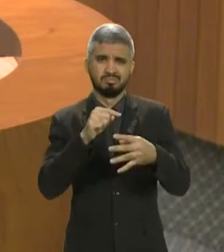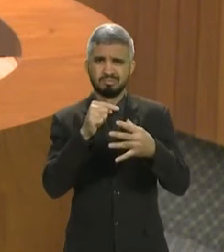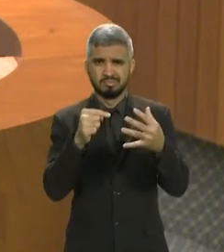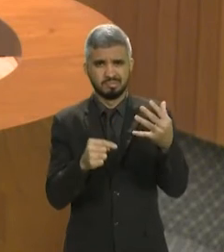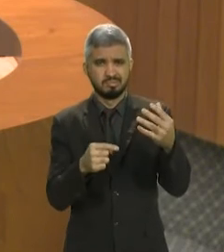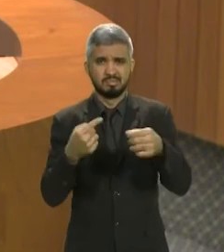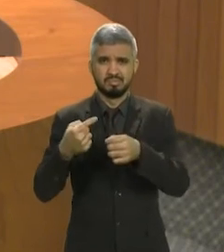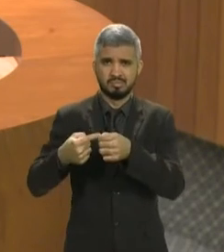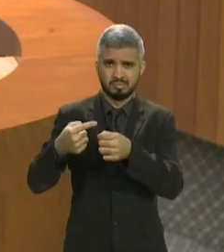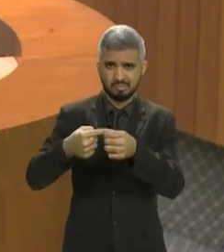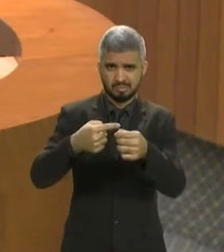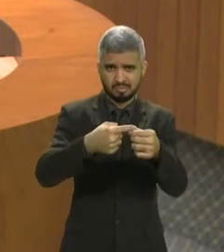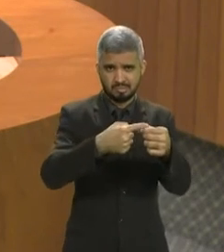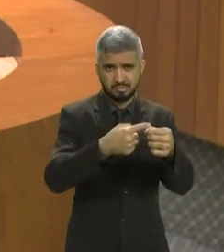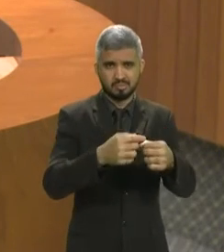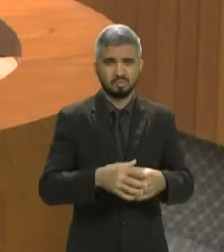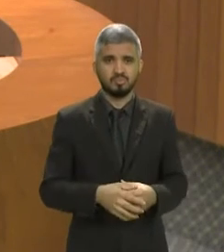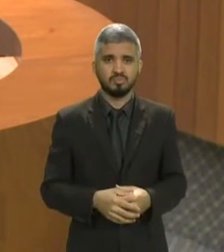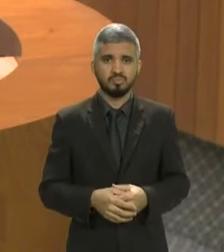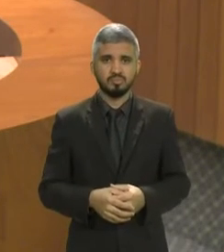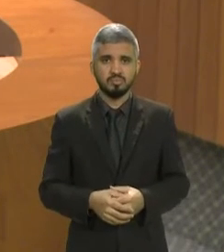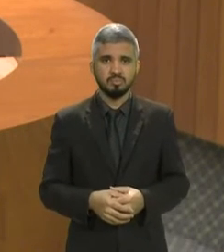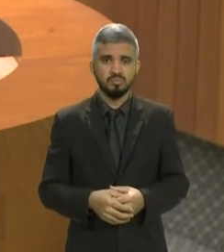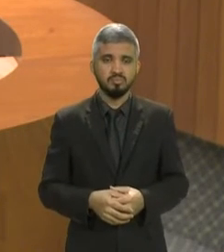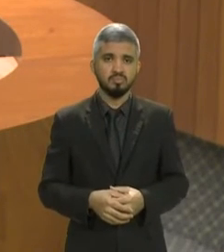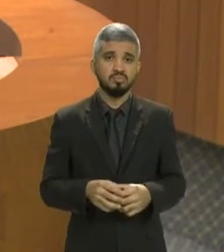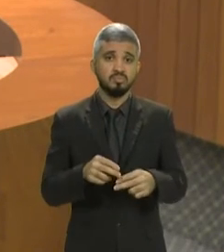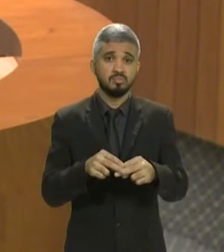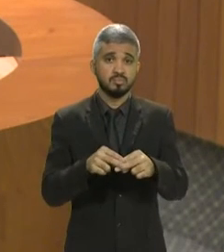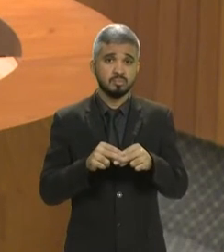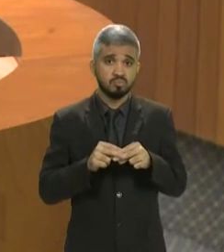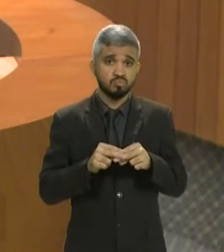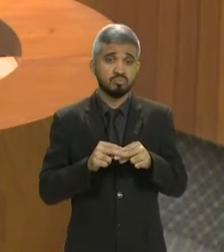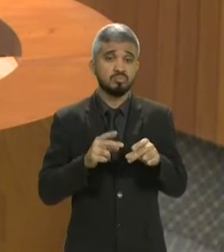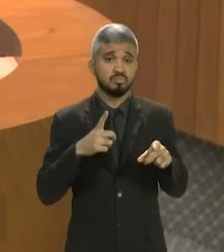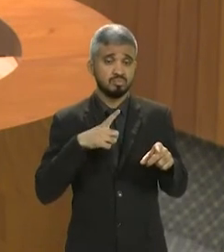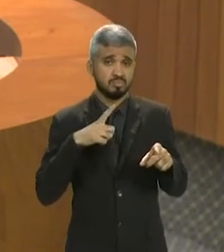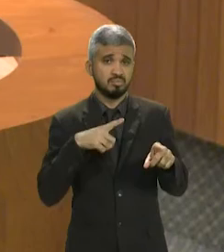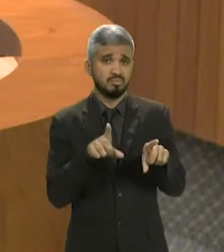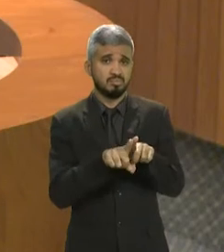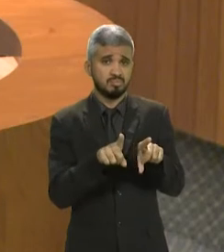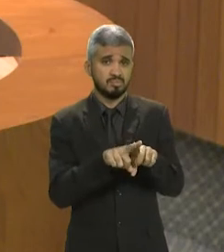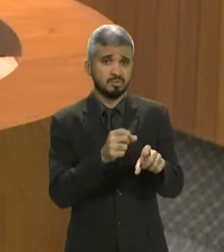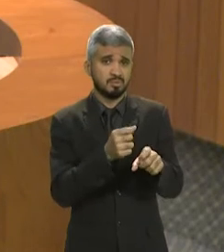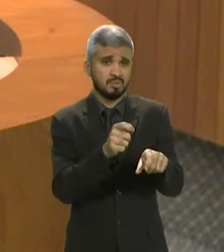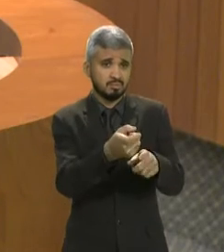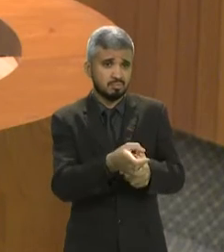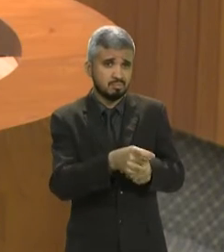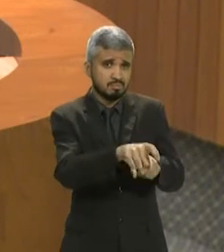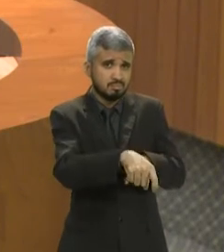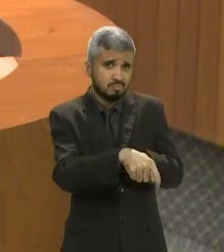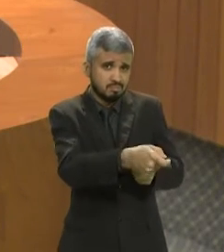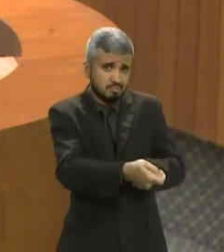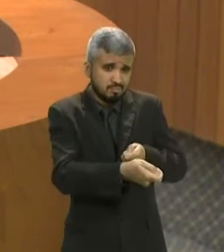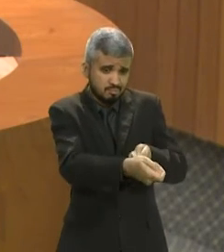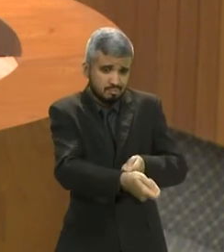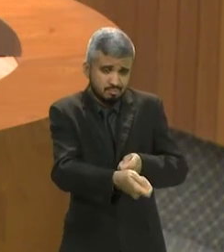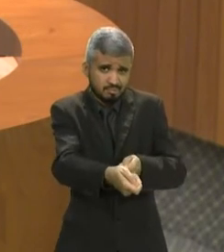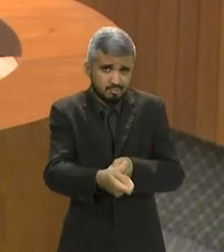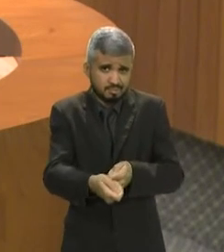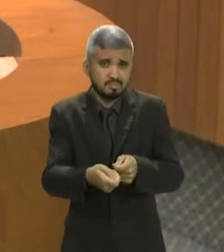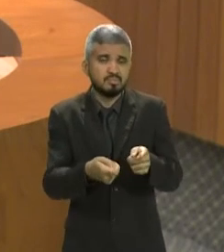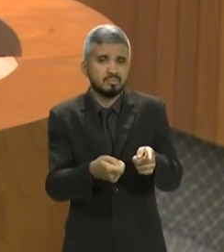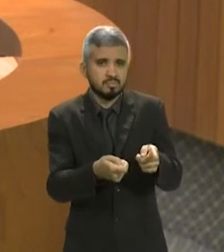de fazer a parte que é da produção local se fazer chegar a Humberto de Campos, e Humberto